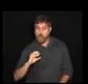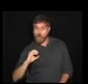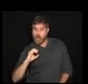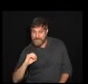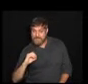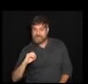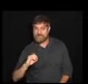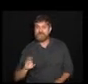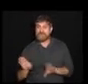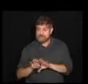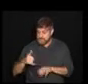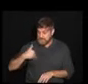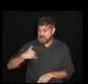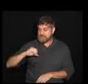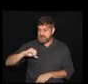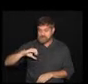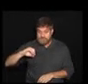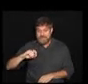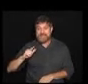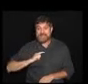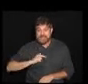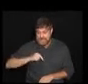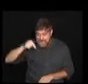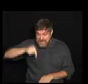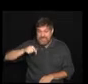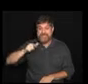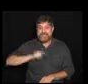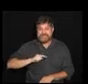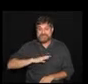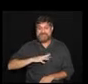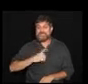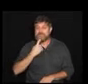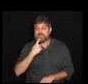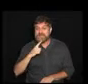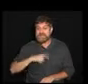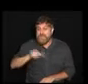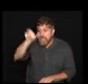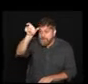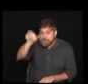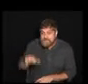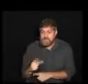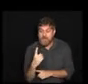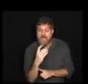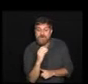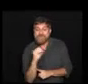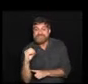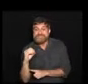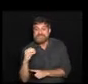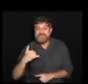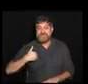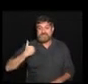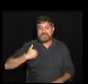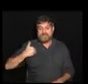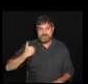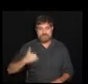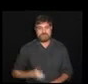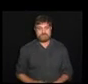80, 90, até acima de 100 anos em Campinas. Pode ir.